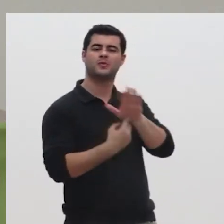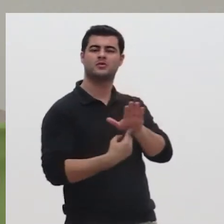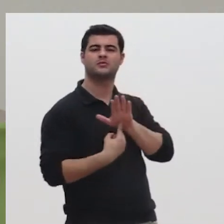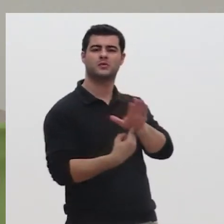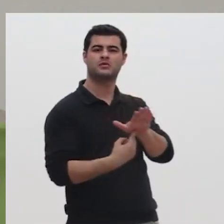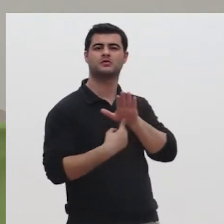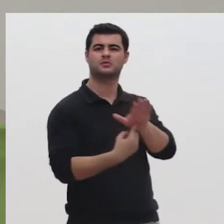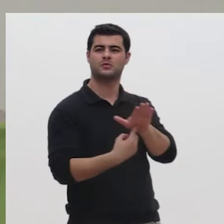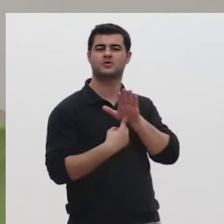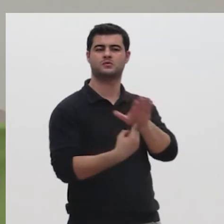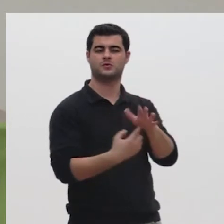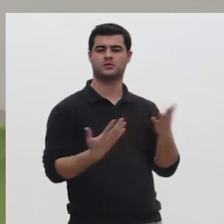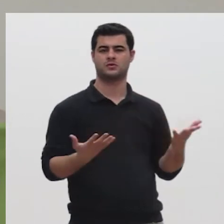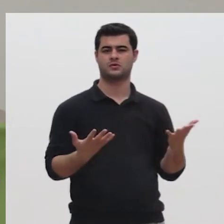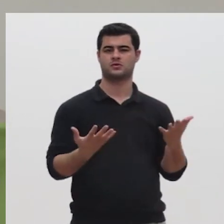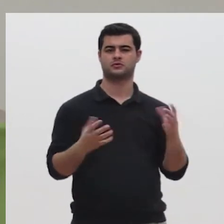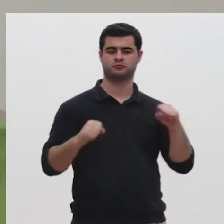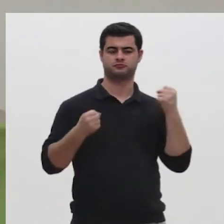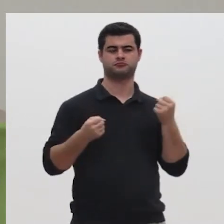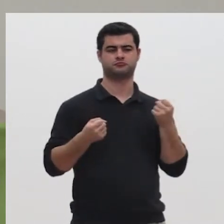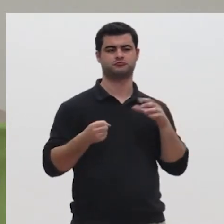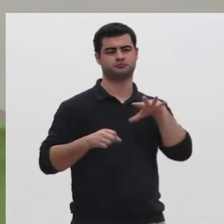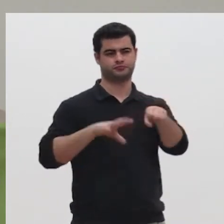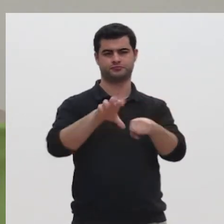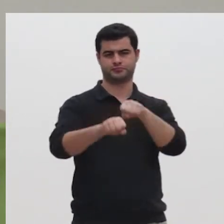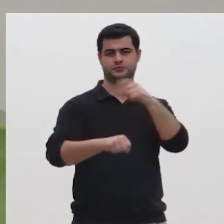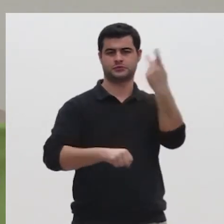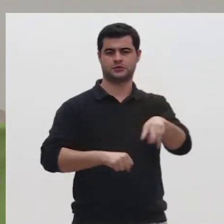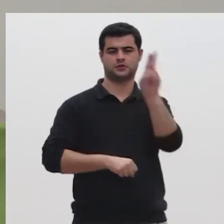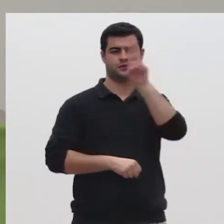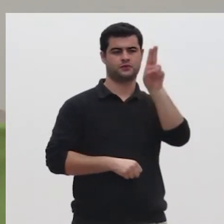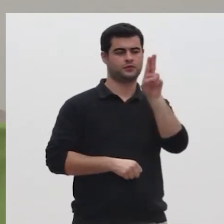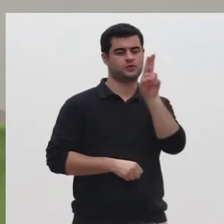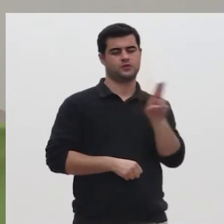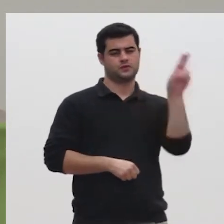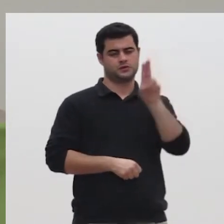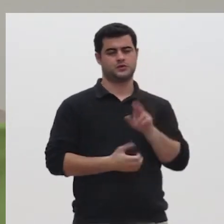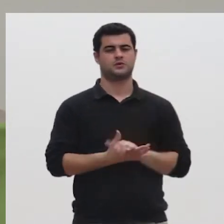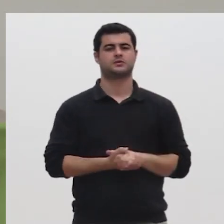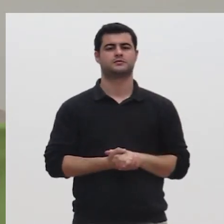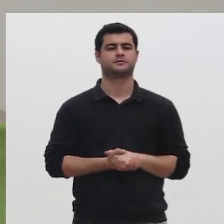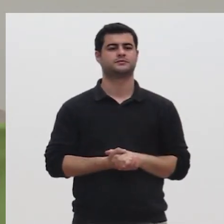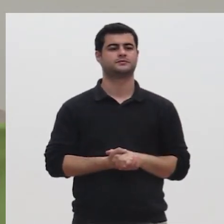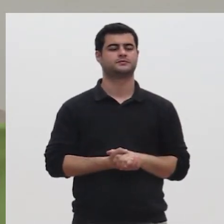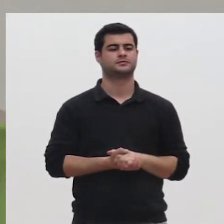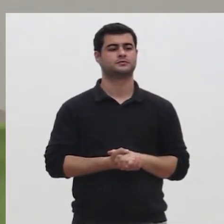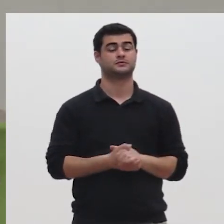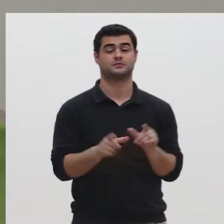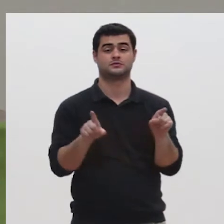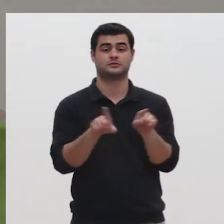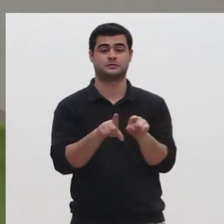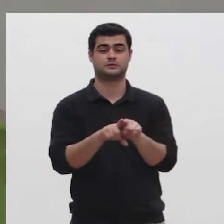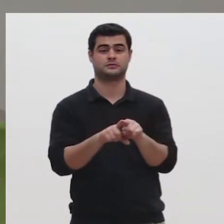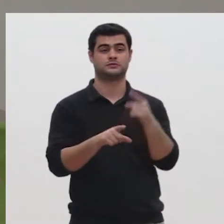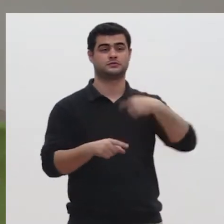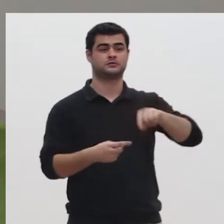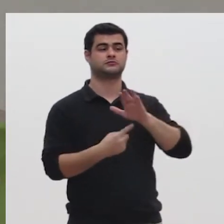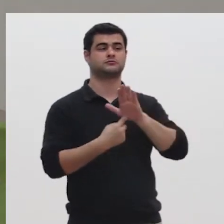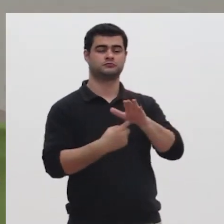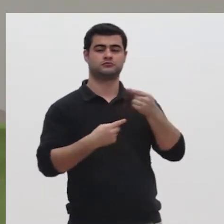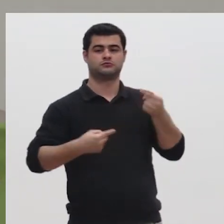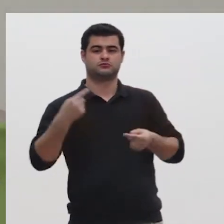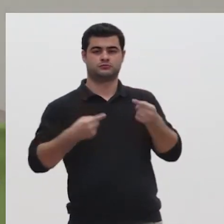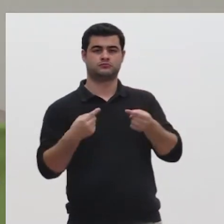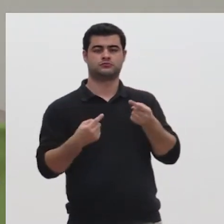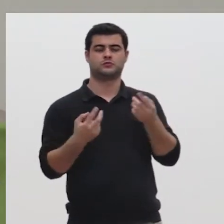outra desburocratizar a universidade. Apostamos em um modelo em termos de qualidade nos